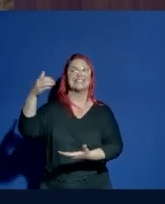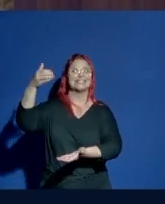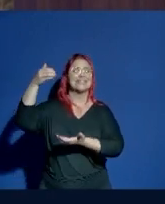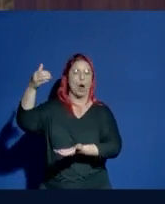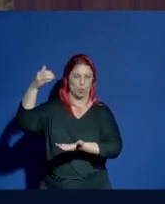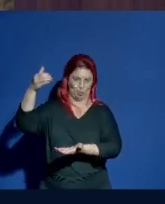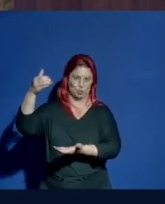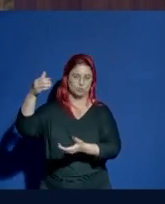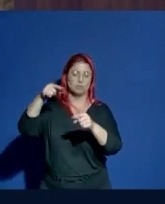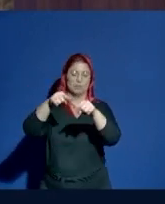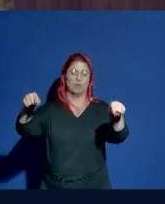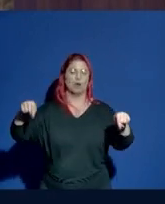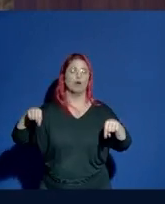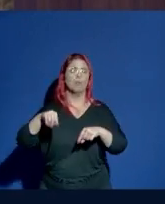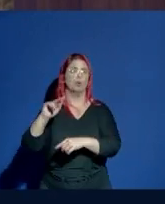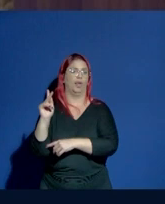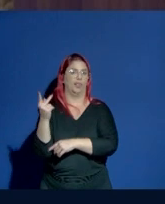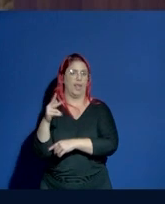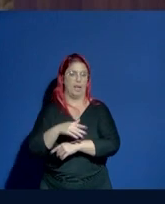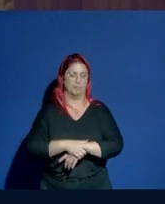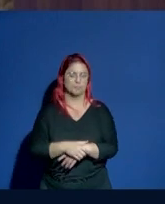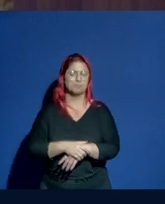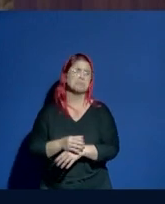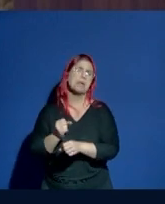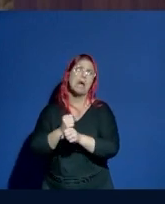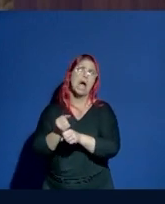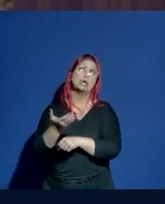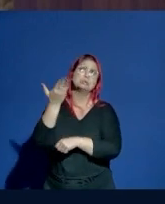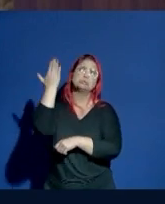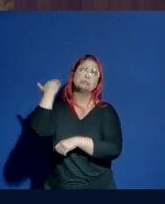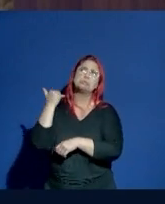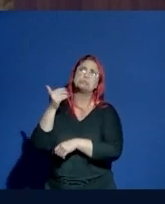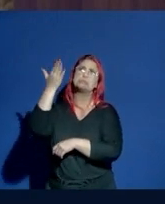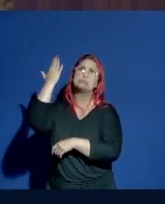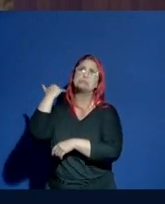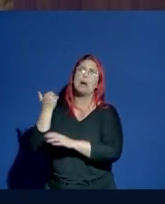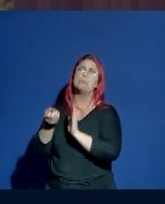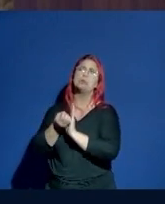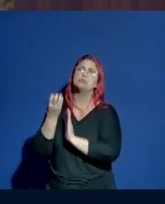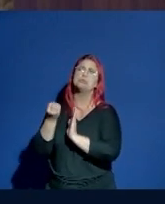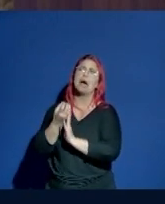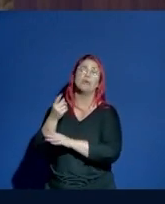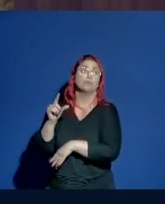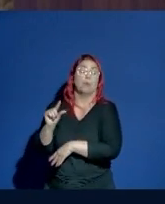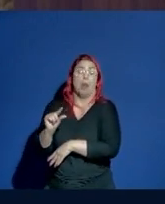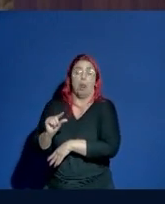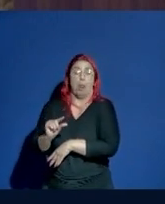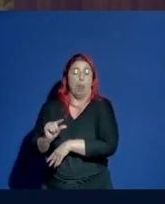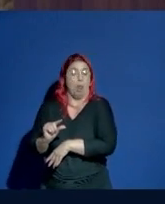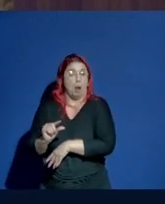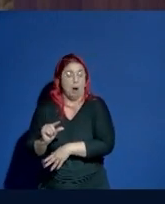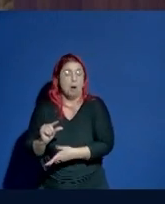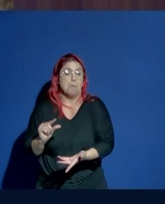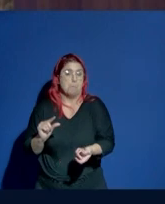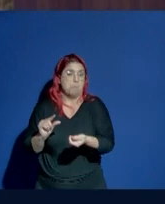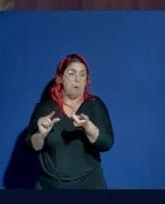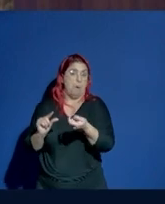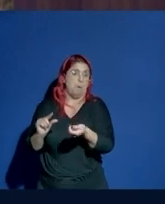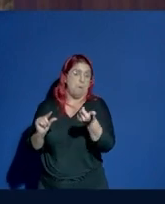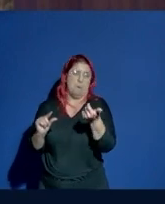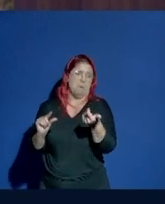né? Quando a gente olha alguns anos atrás, essa produtividade ela era muito menor, né? Eram produtividades